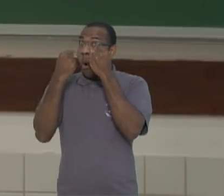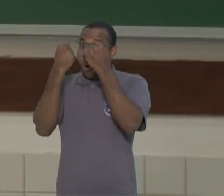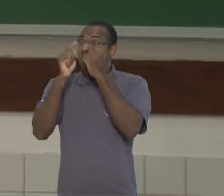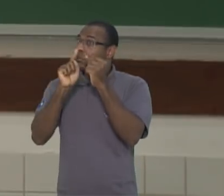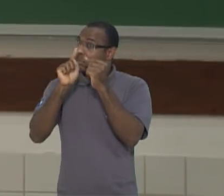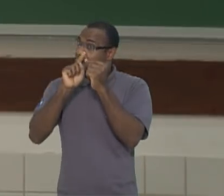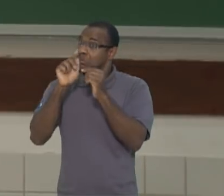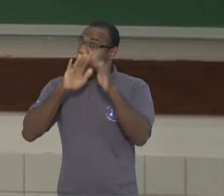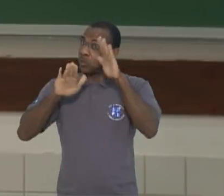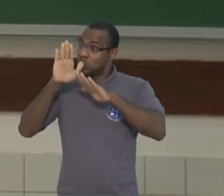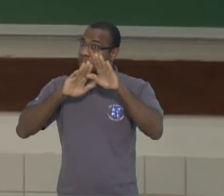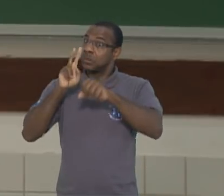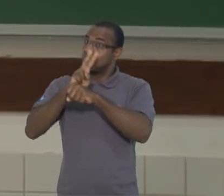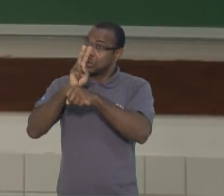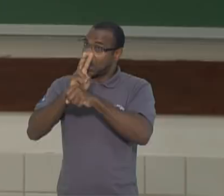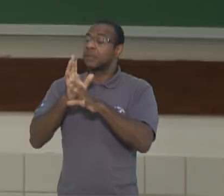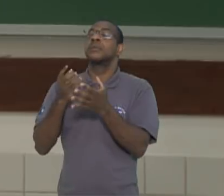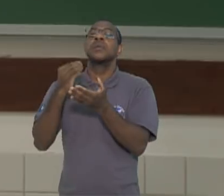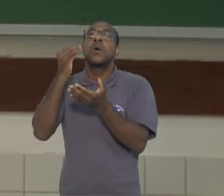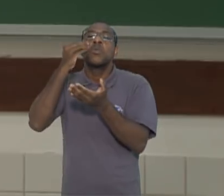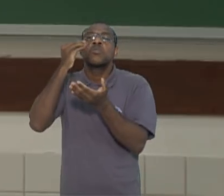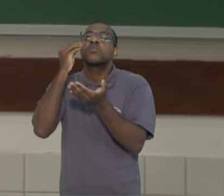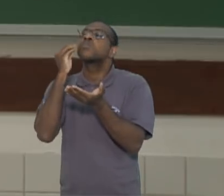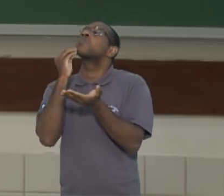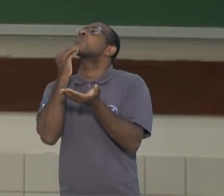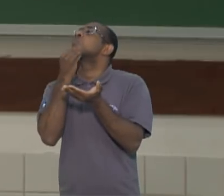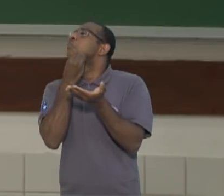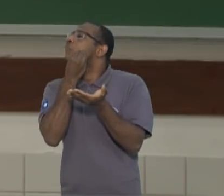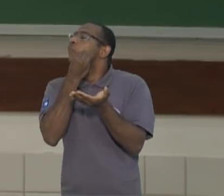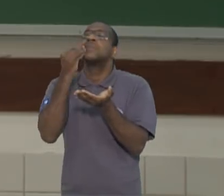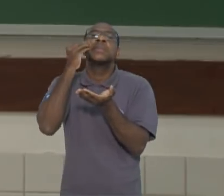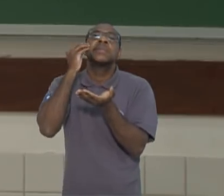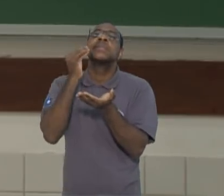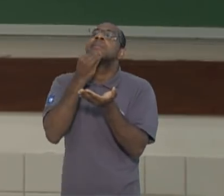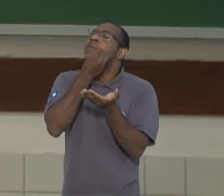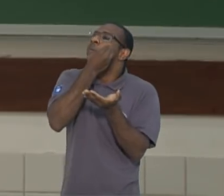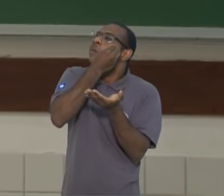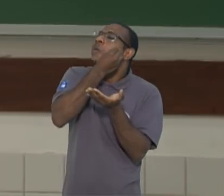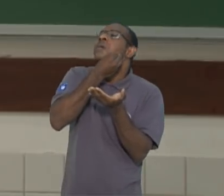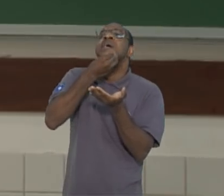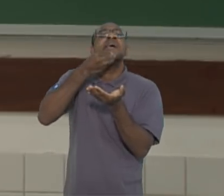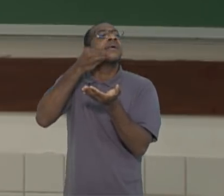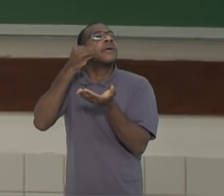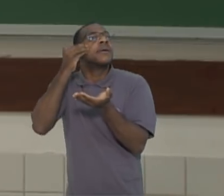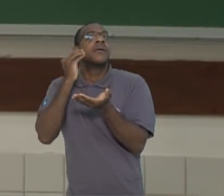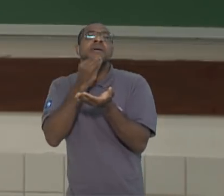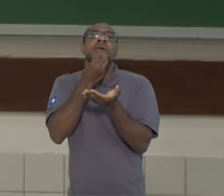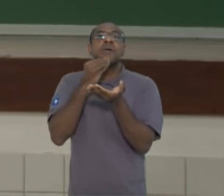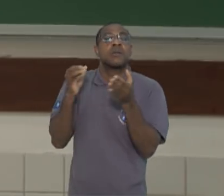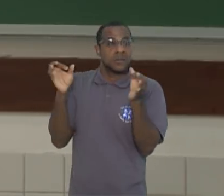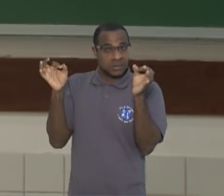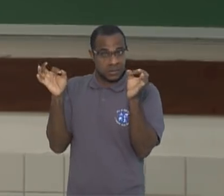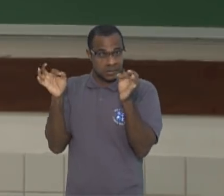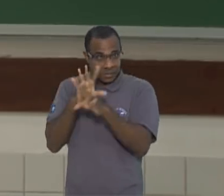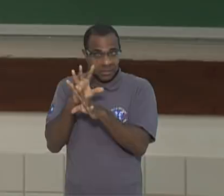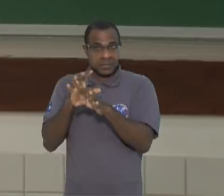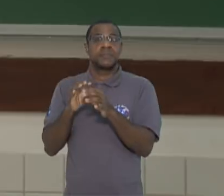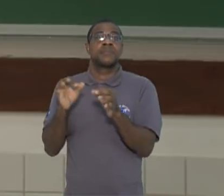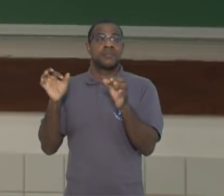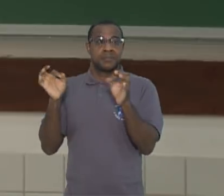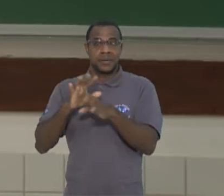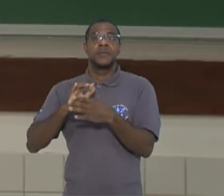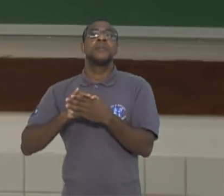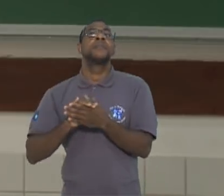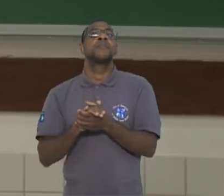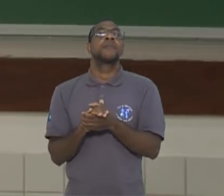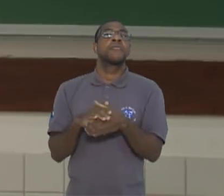tá bom? Cuida com isso. Depois que passou em todo o rosto esse hidratante e o amido de